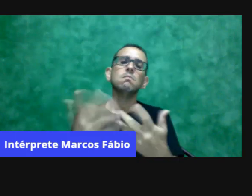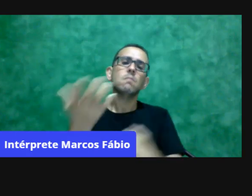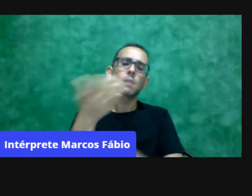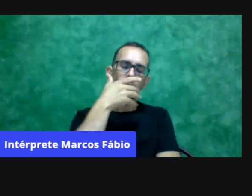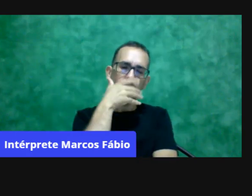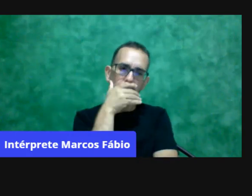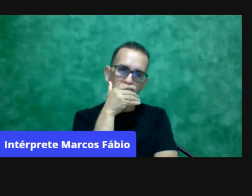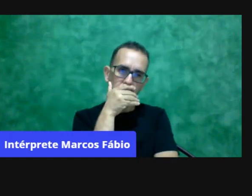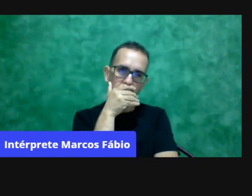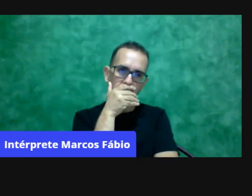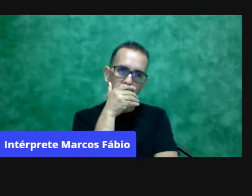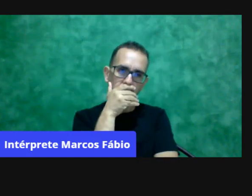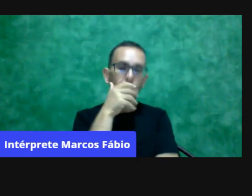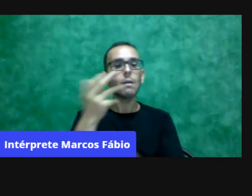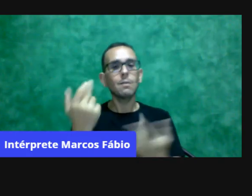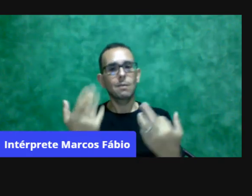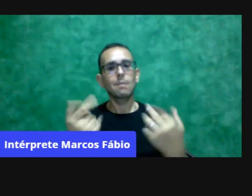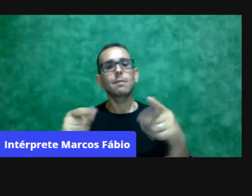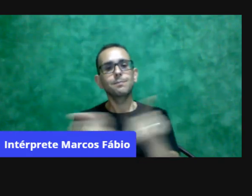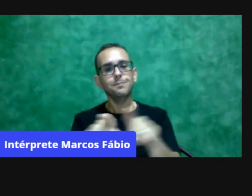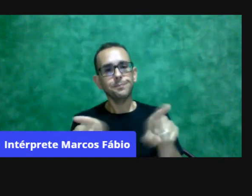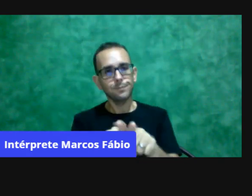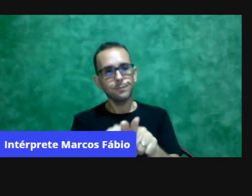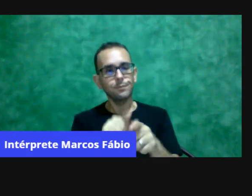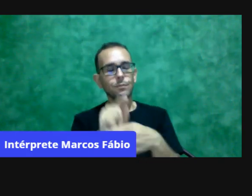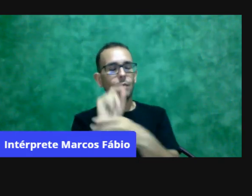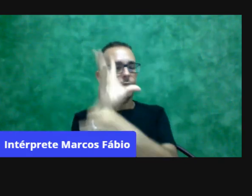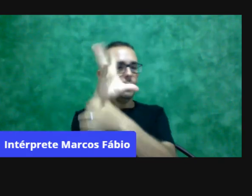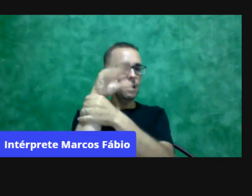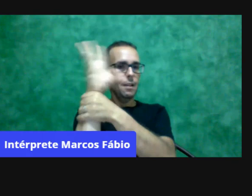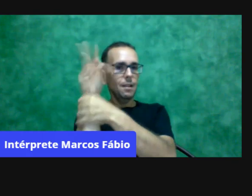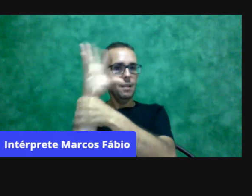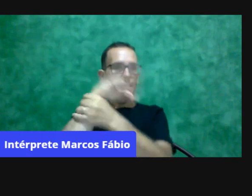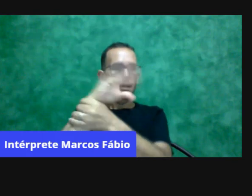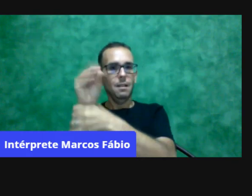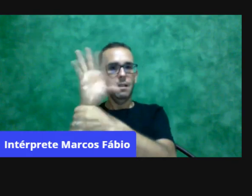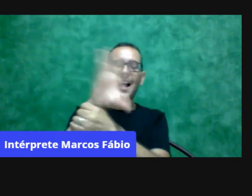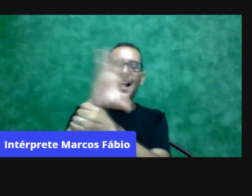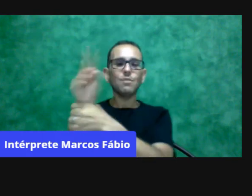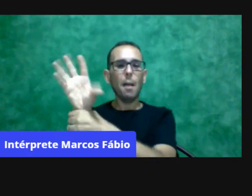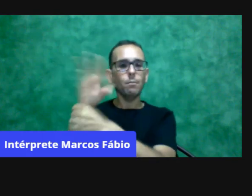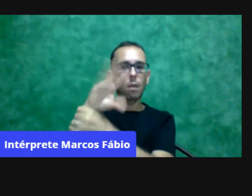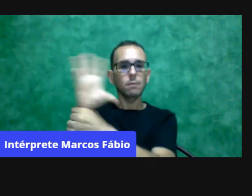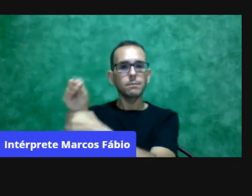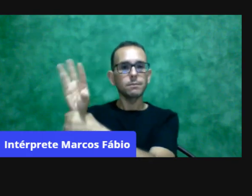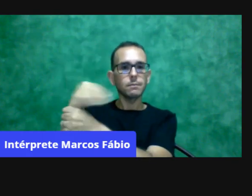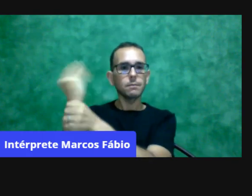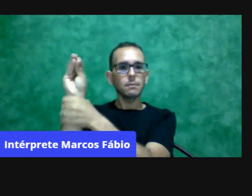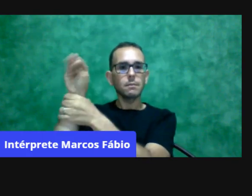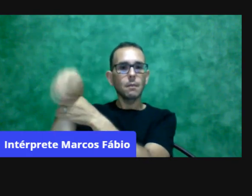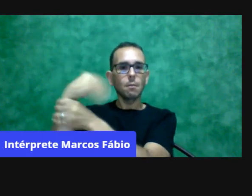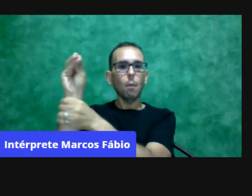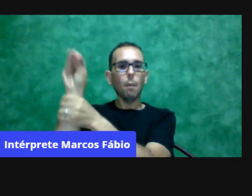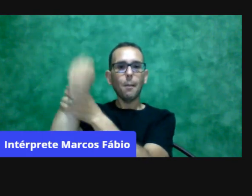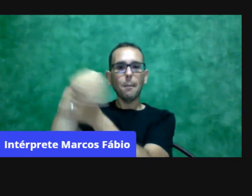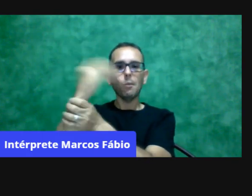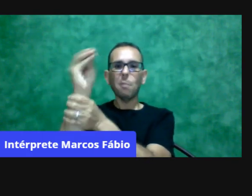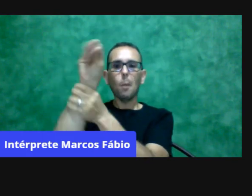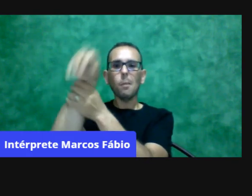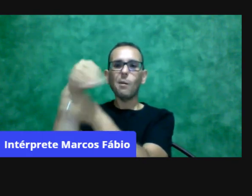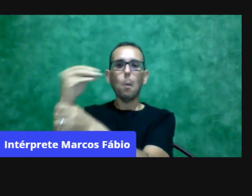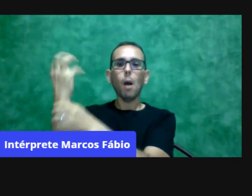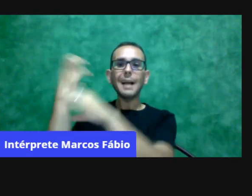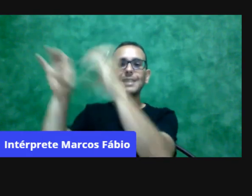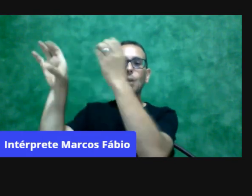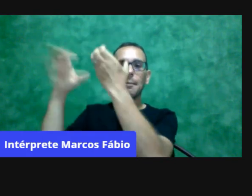confeccionou. Mesma coisa o fantoche. Eu tô aqui falando com ele, mas ele tá assim, ó, o fantoche. Pipipi, popopó, ele tá cantando, ele tá